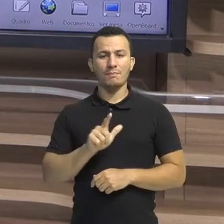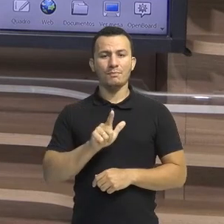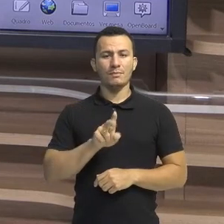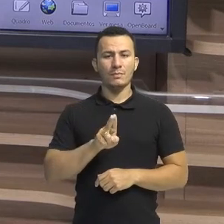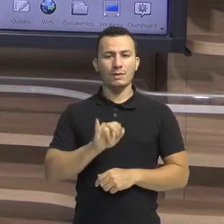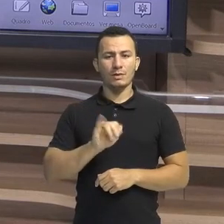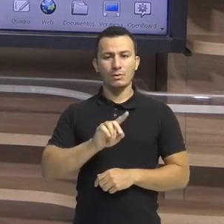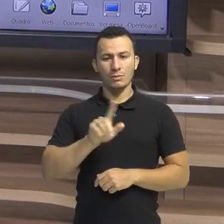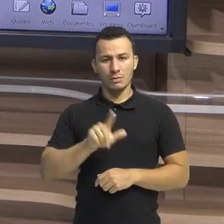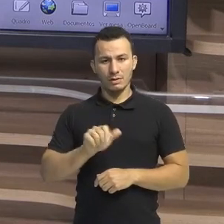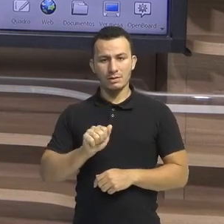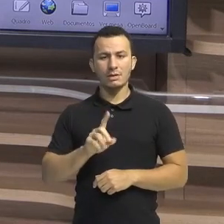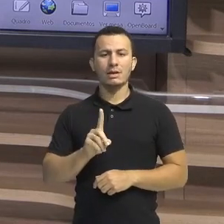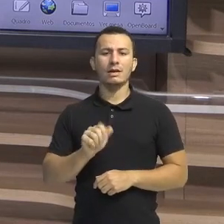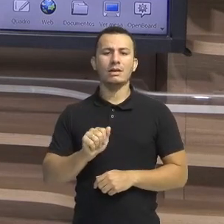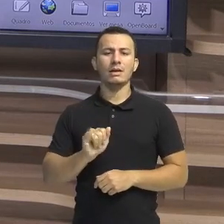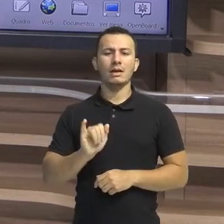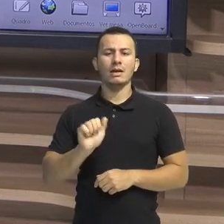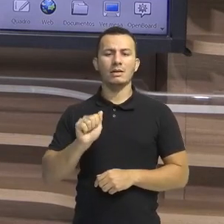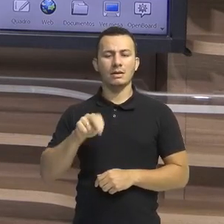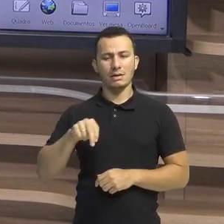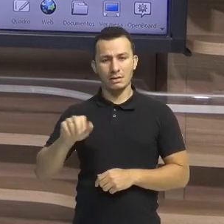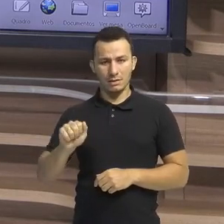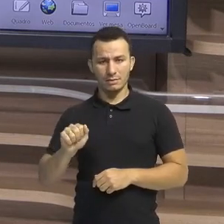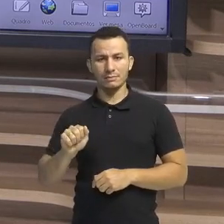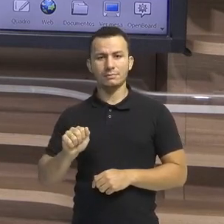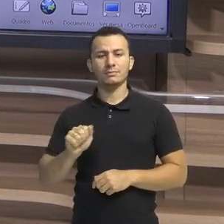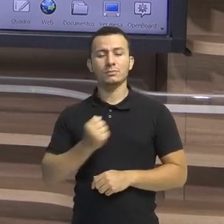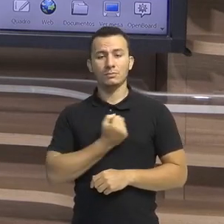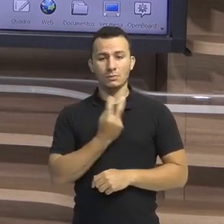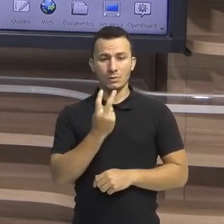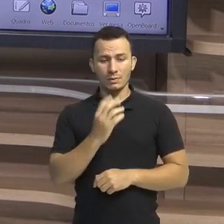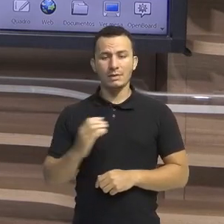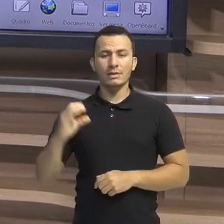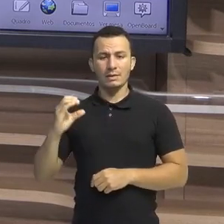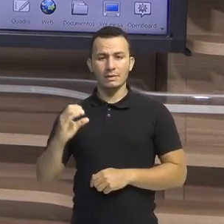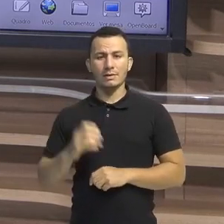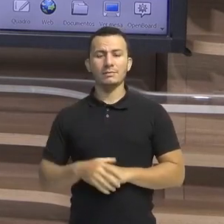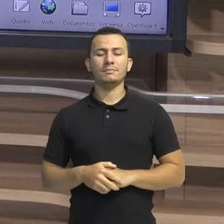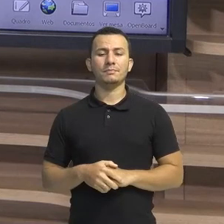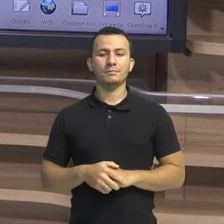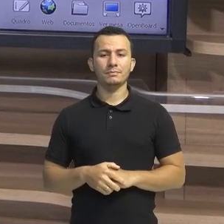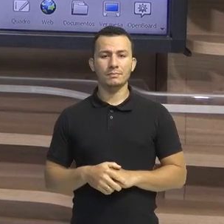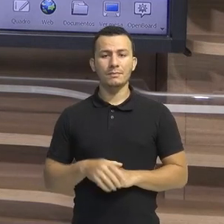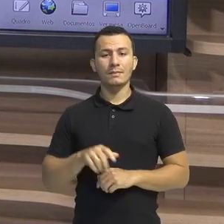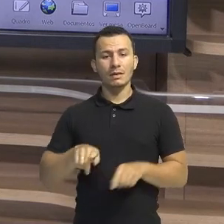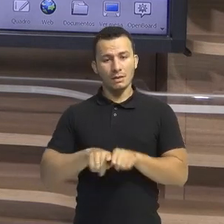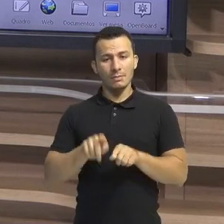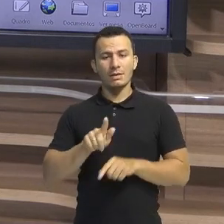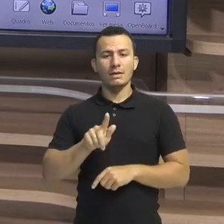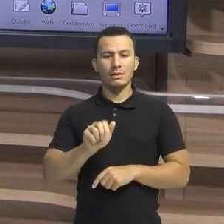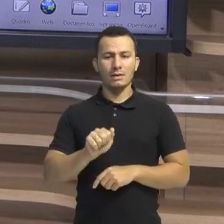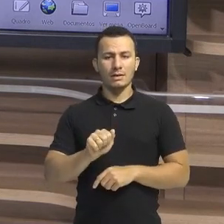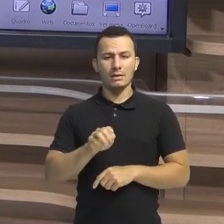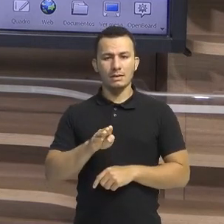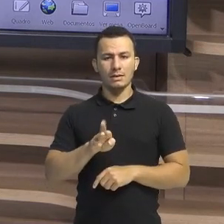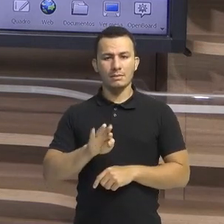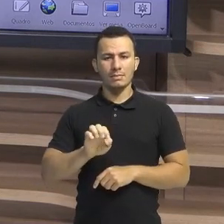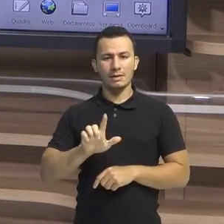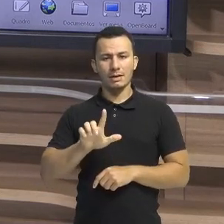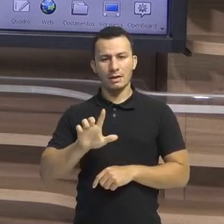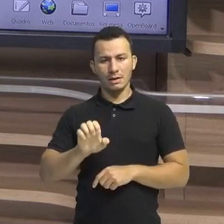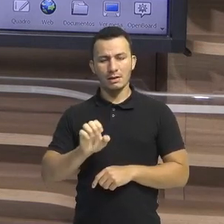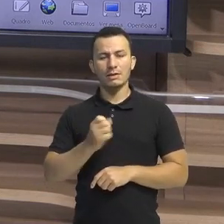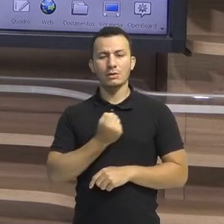questão 2, letra C, Escola Estadual Tiradentes. A Gabriela aqui respondendo de novo, questão 2, letra C.